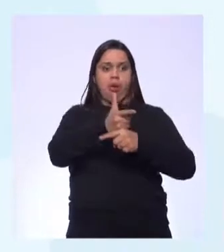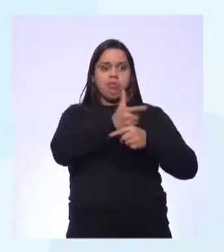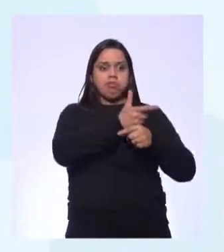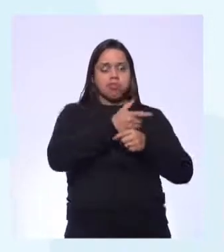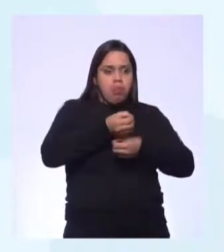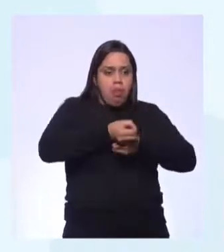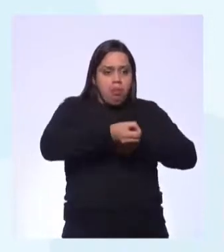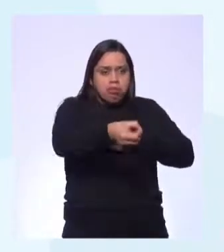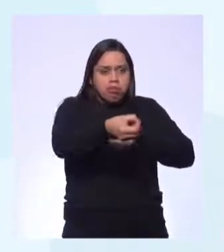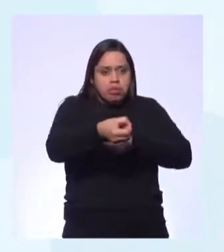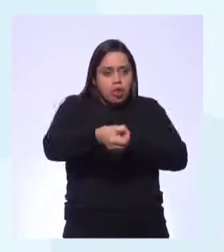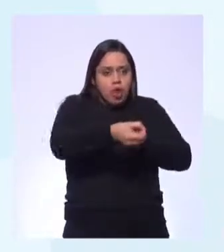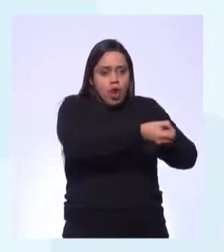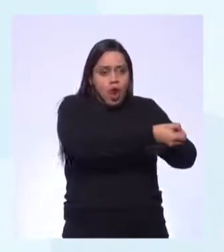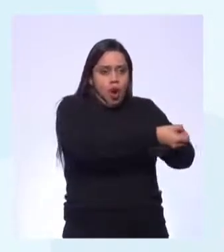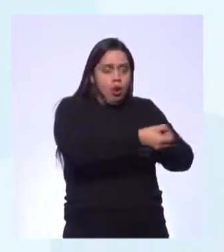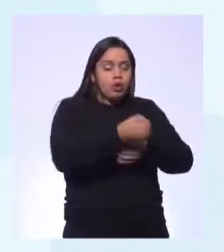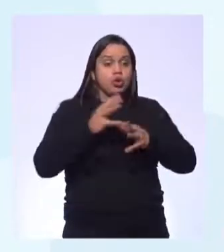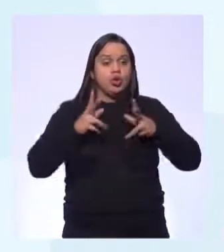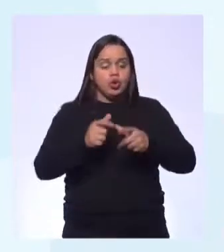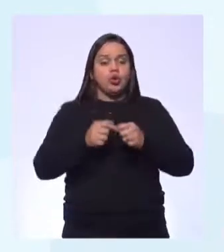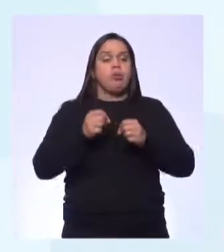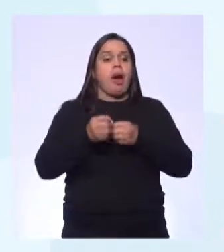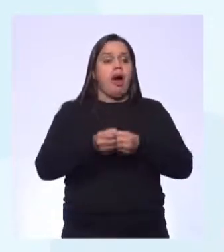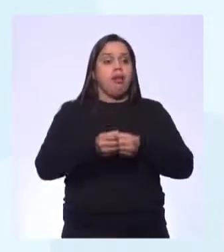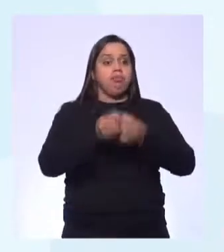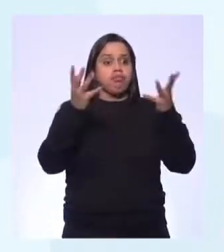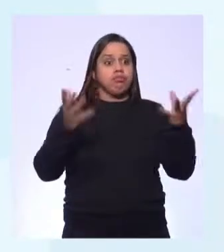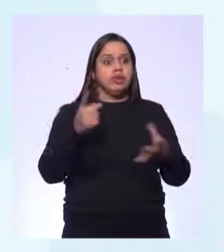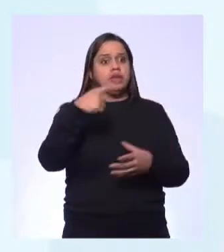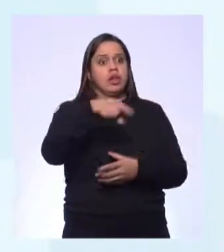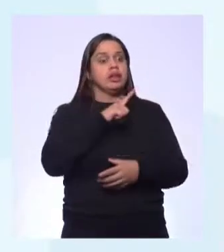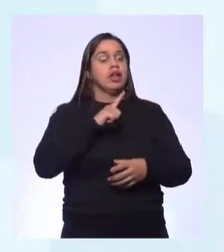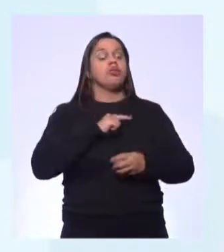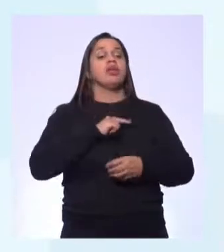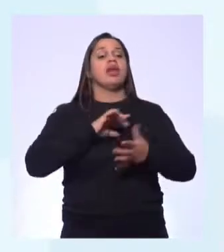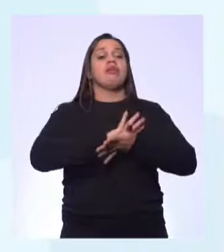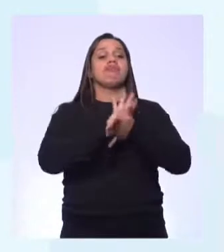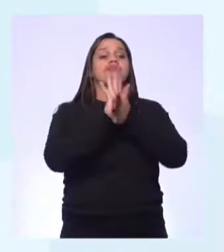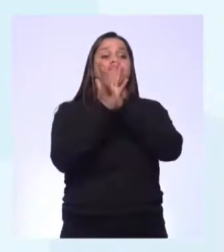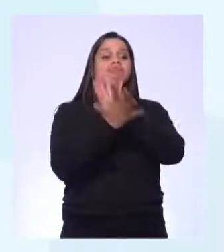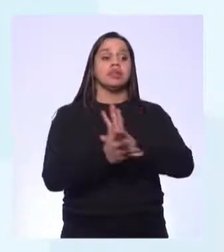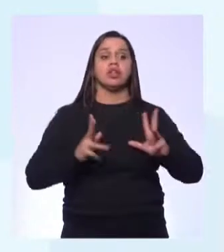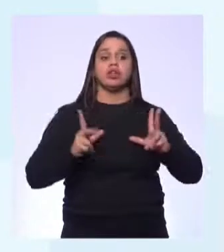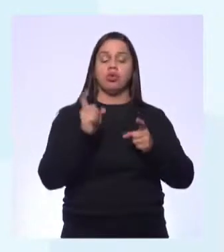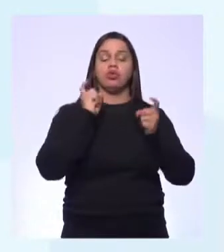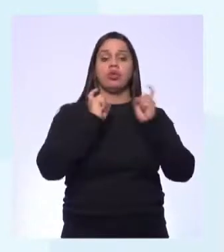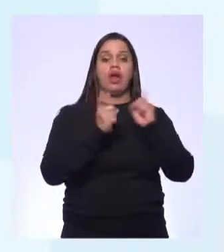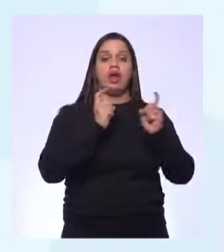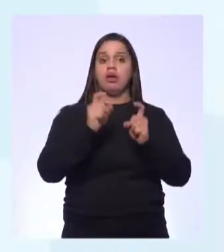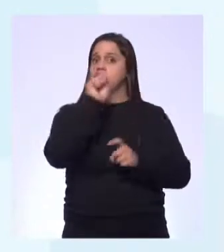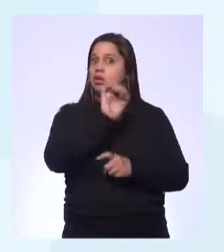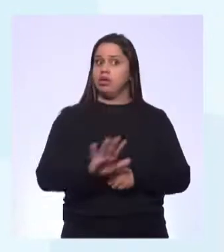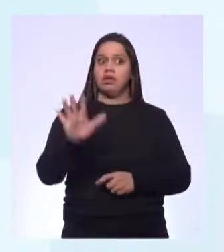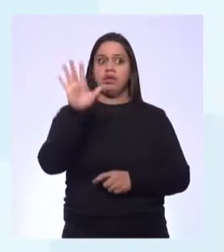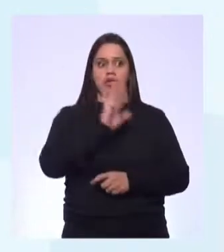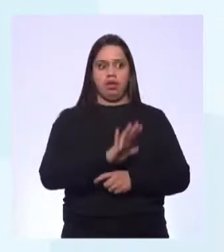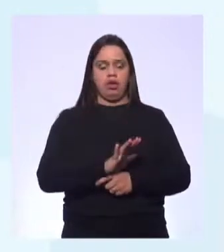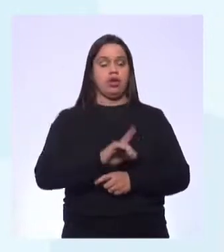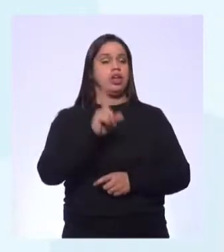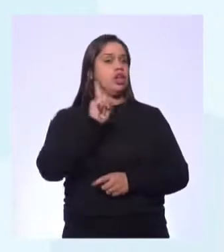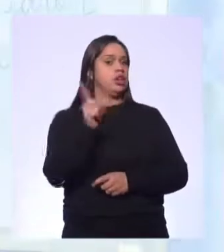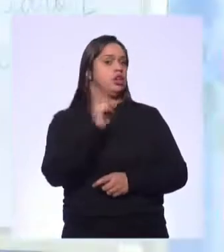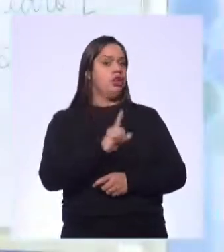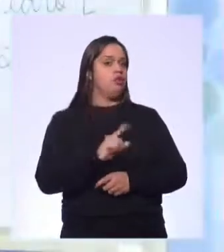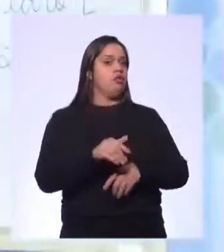nesse momento a dissolução da Assembleia Geral. E essa dissolução, pessoal, não foi conversando não, viu? O Dom